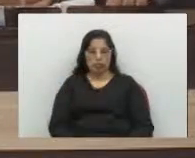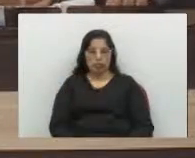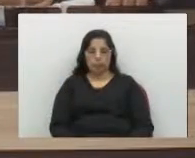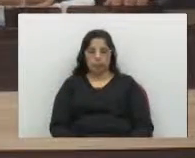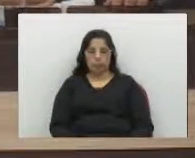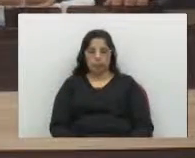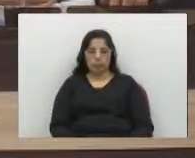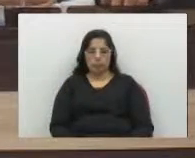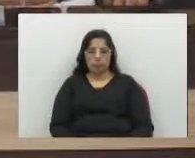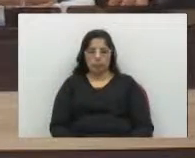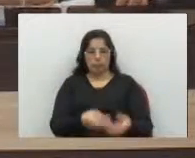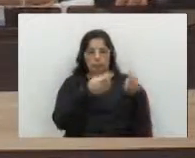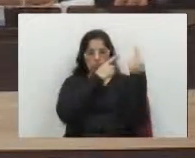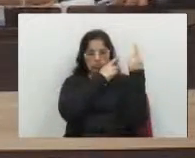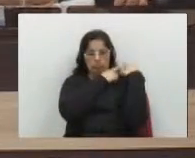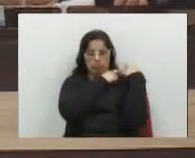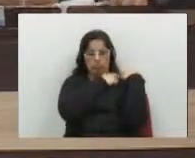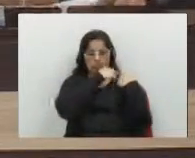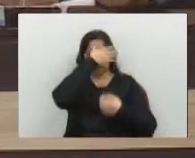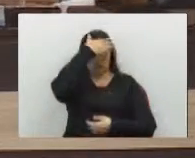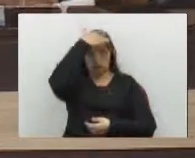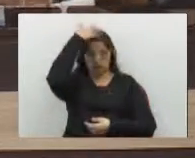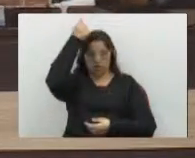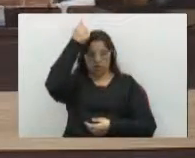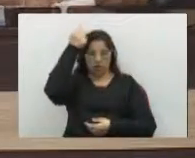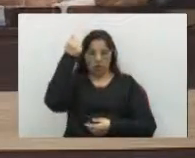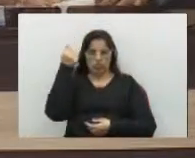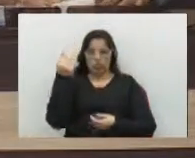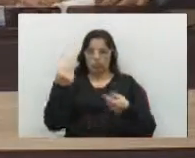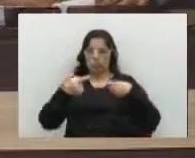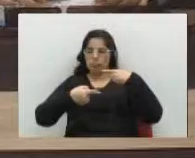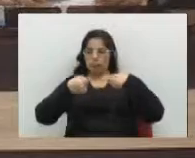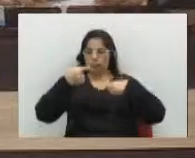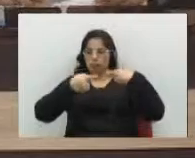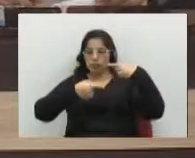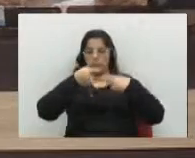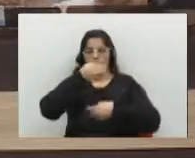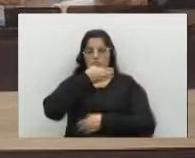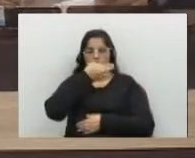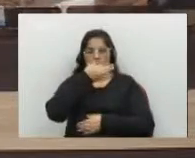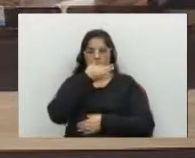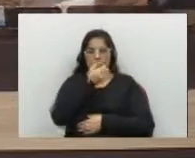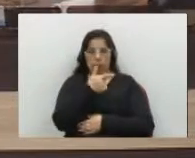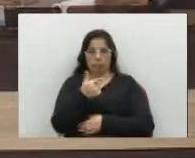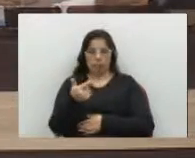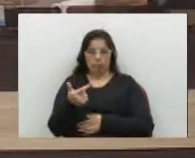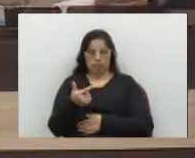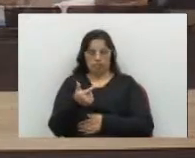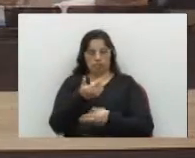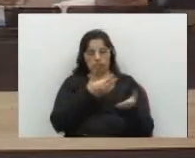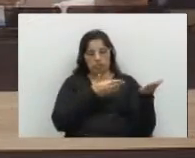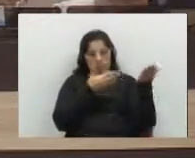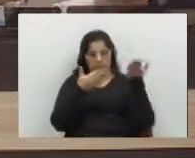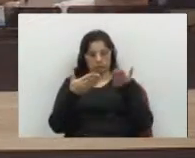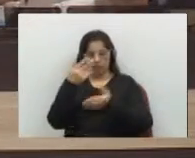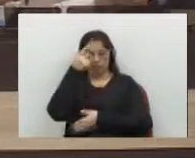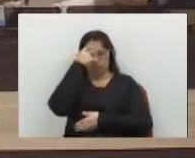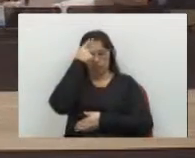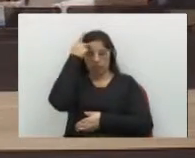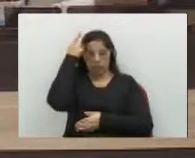494, autor, vereador Toninho Franco, está em discussão. Não havendo quem queira, encaminhe-se ao prefeito. Requerimento